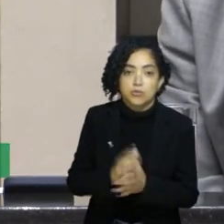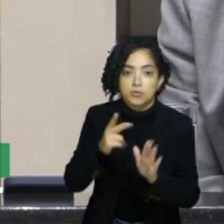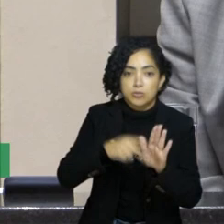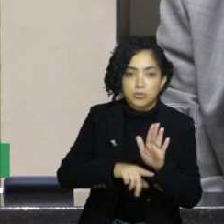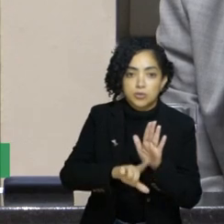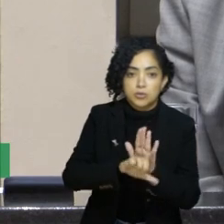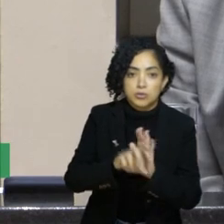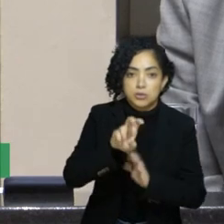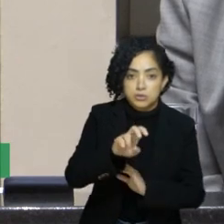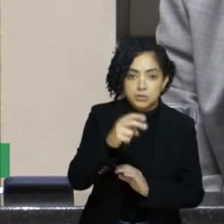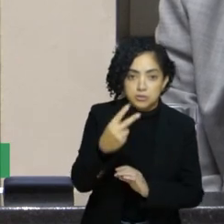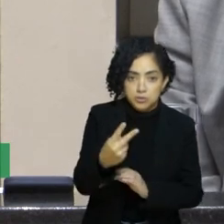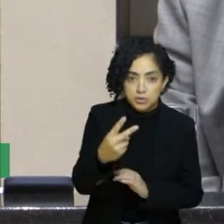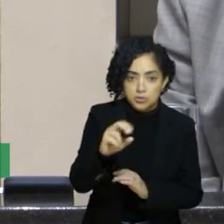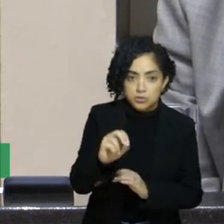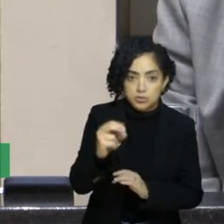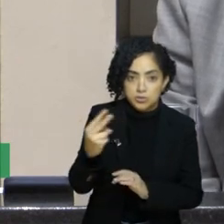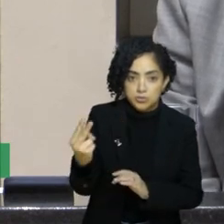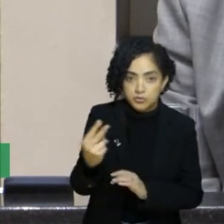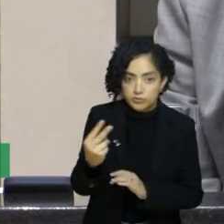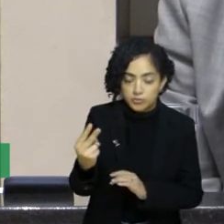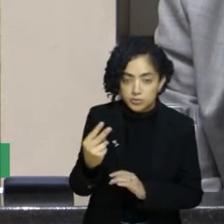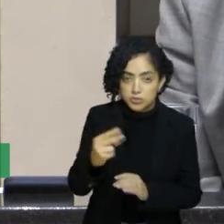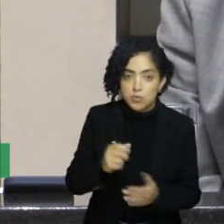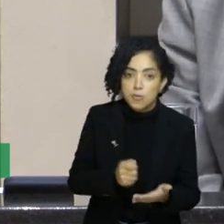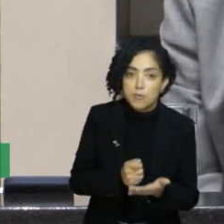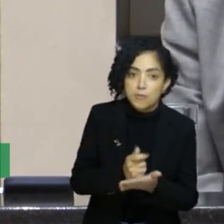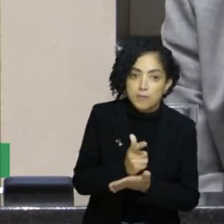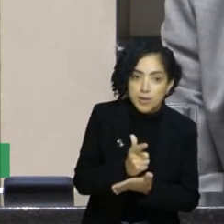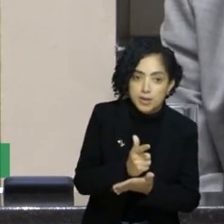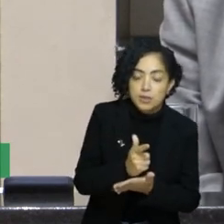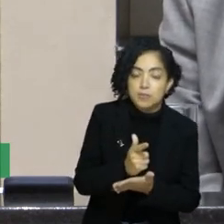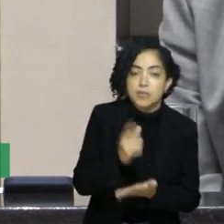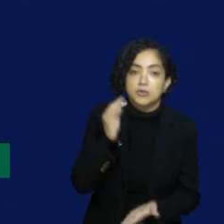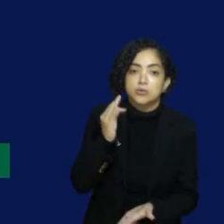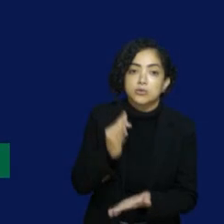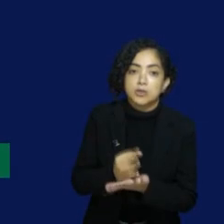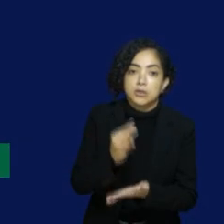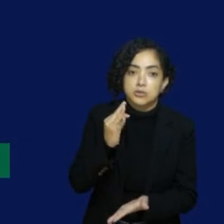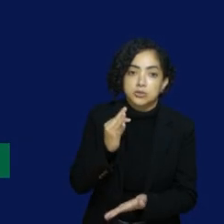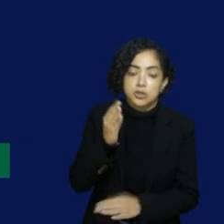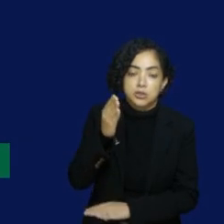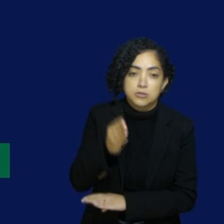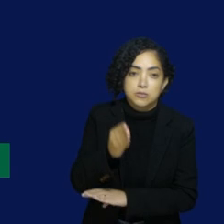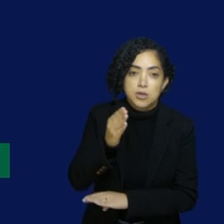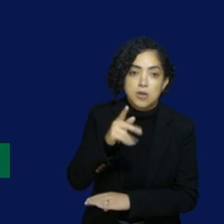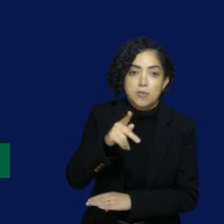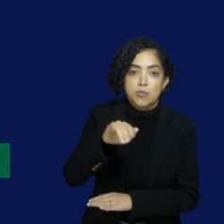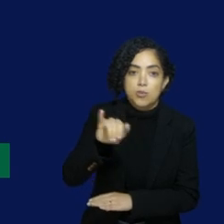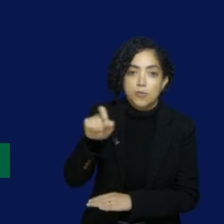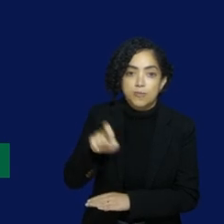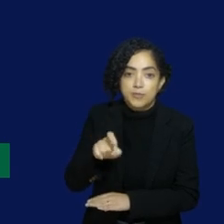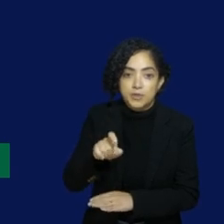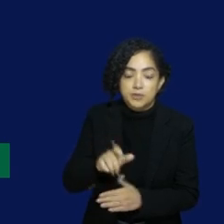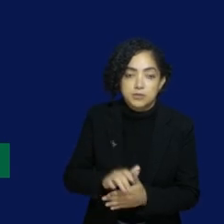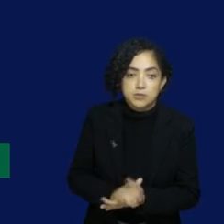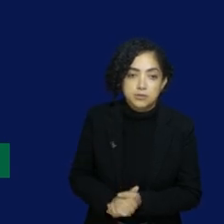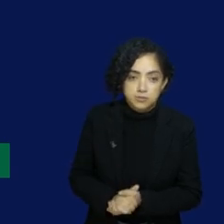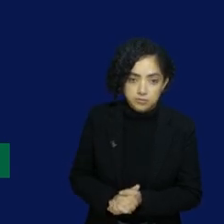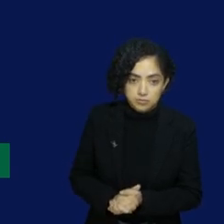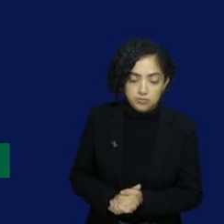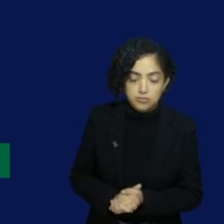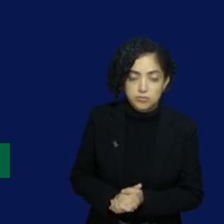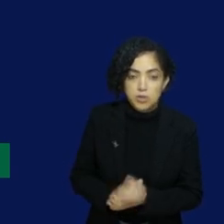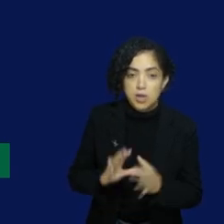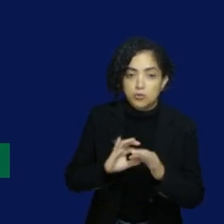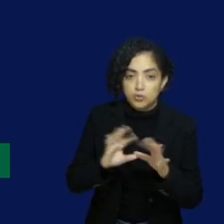lei 52/2022, que dispõe sobre o pagamento da tarifa de pedágio por PIX, pagamento instantâneo autorizado pelo Banco Central do